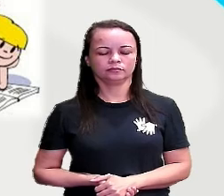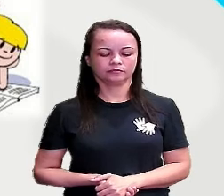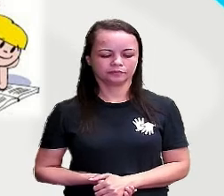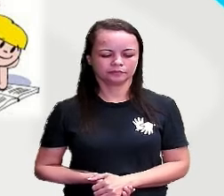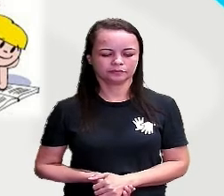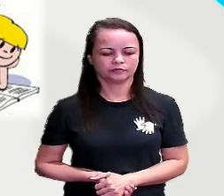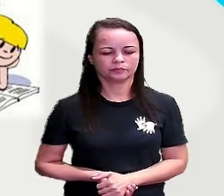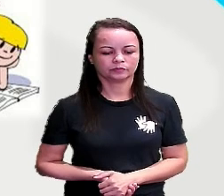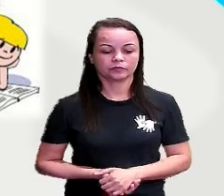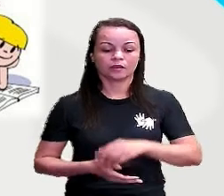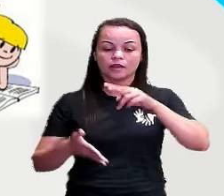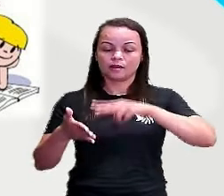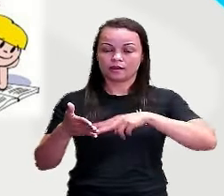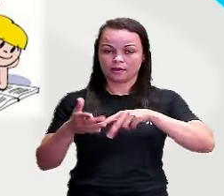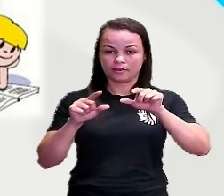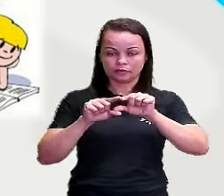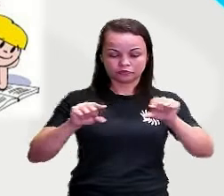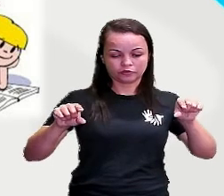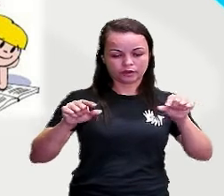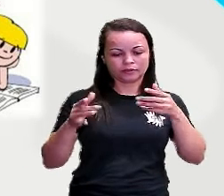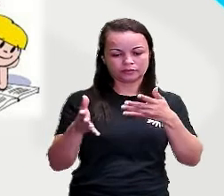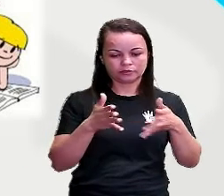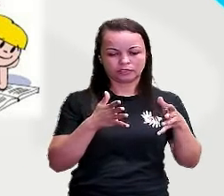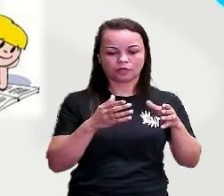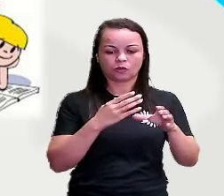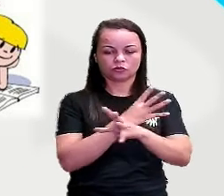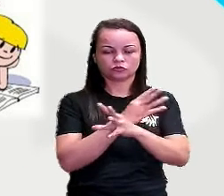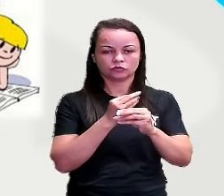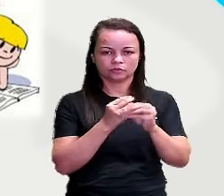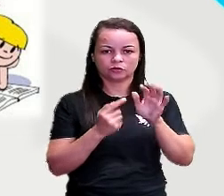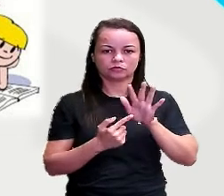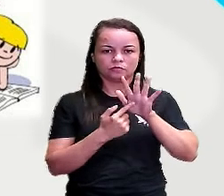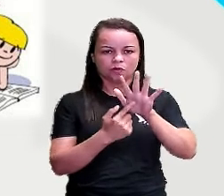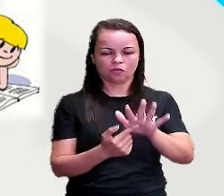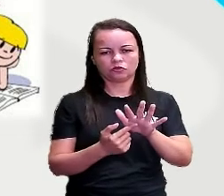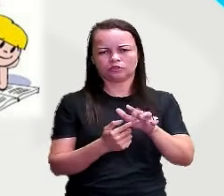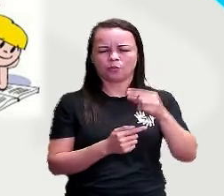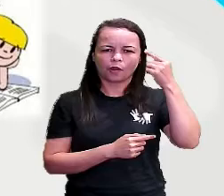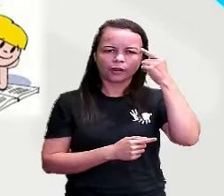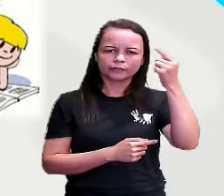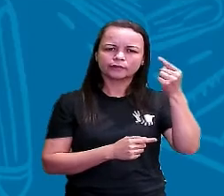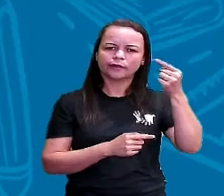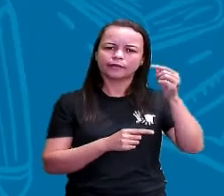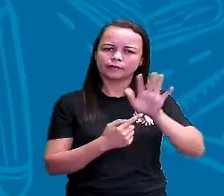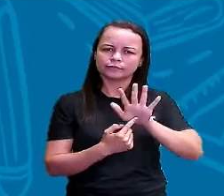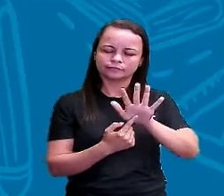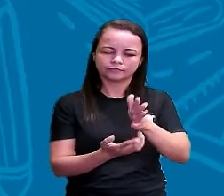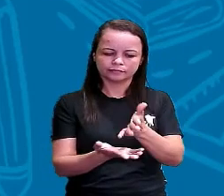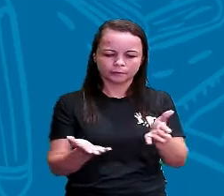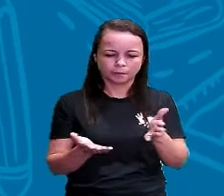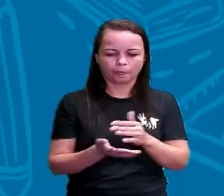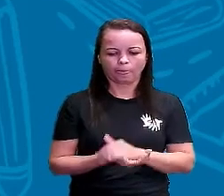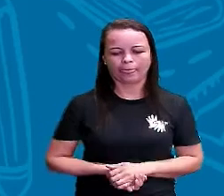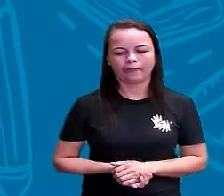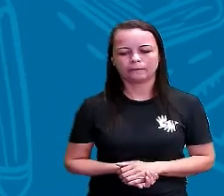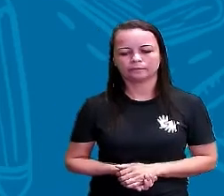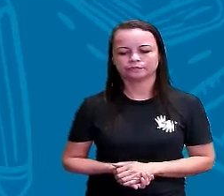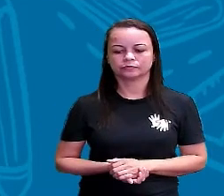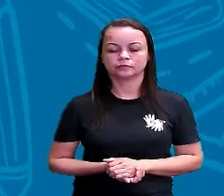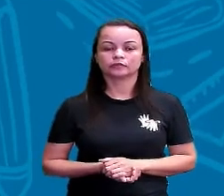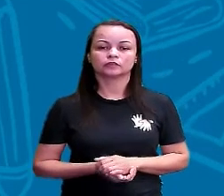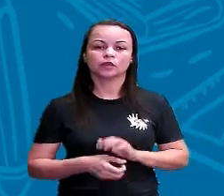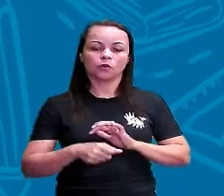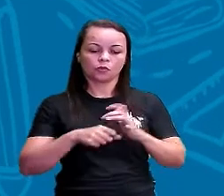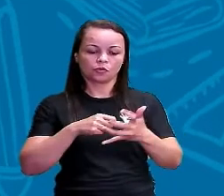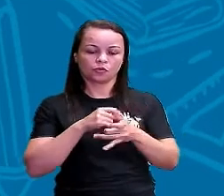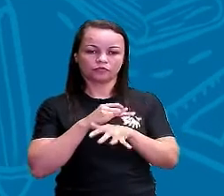Leia as frases e associe a conjunção destacada com a ideia que ela transmite. Então, na letra A, o coronavírus aumentou